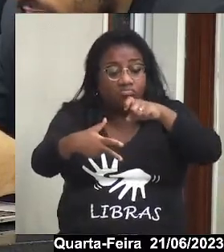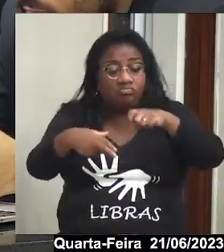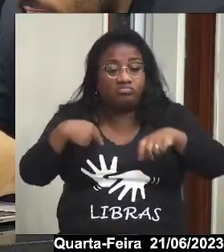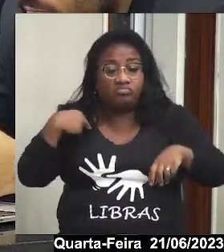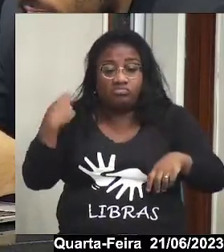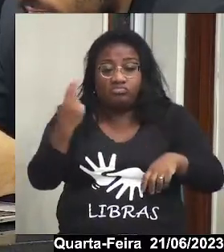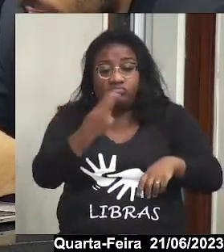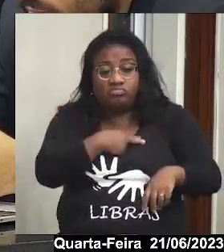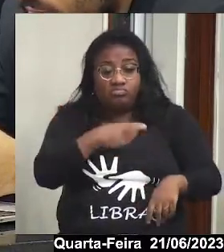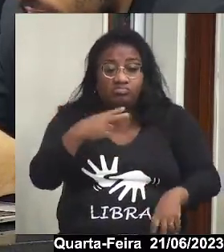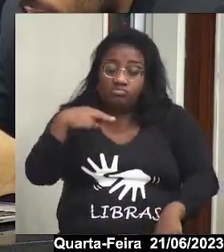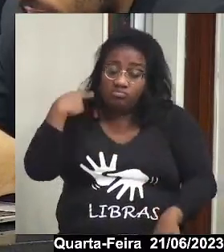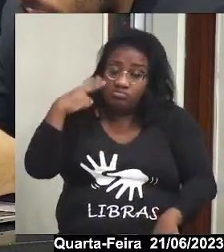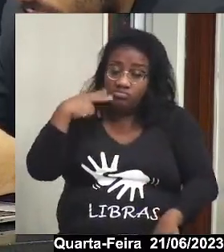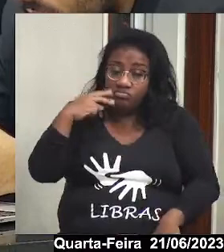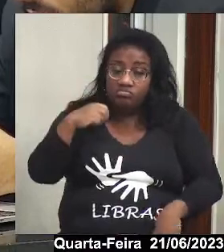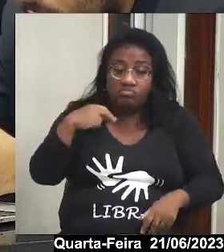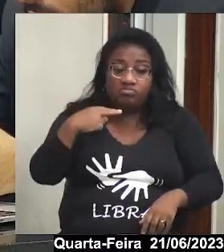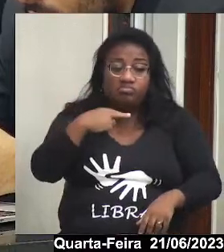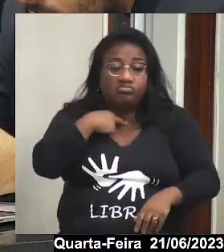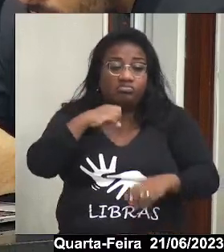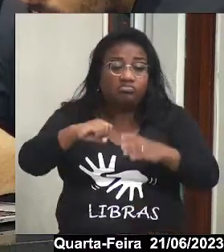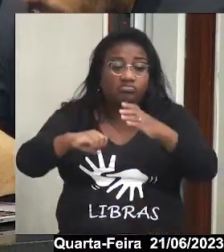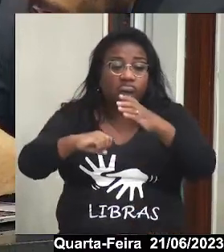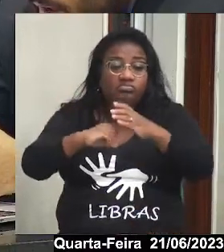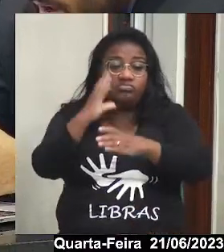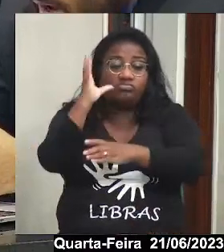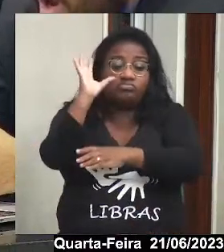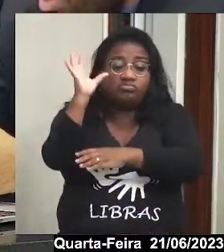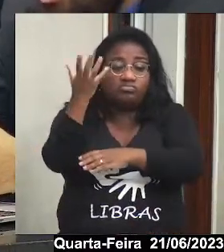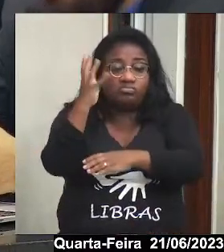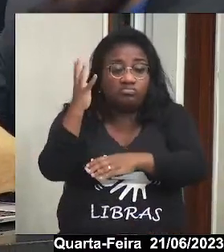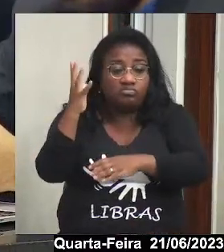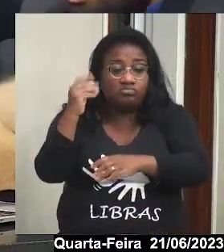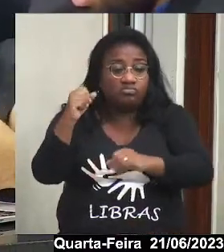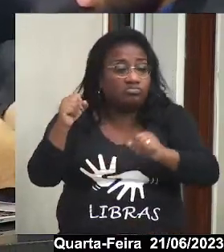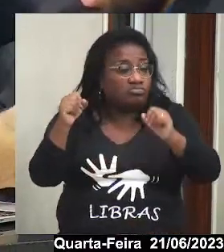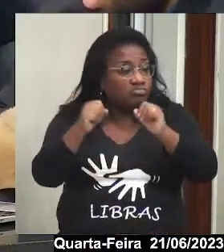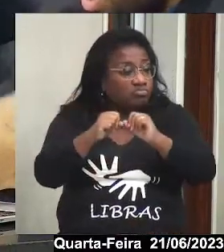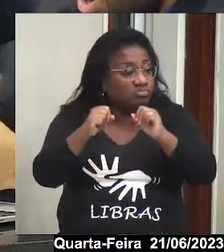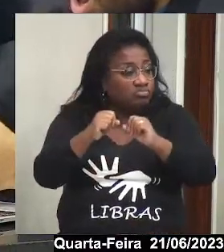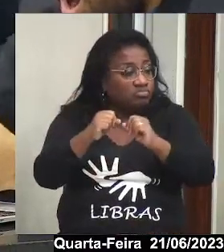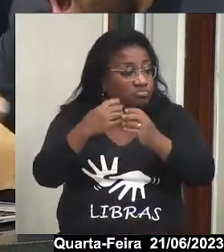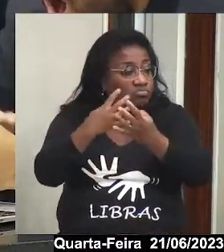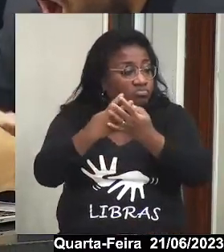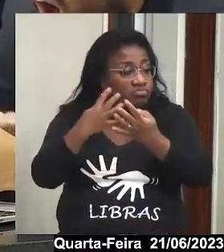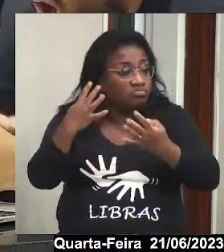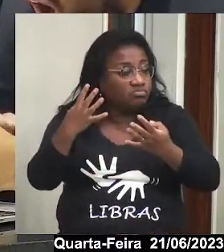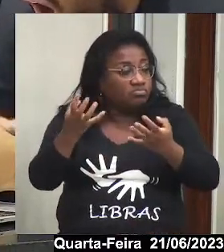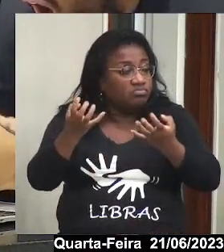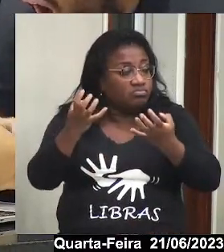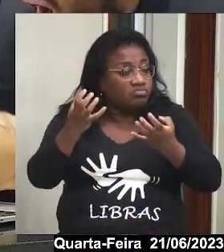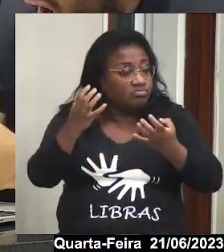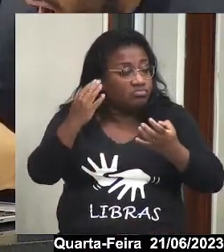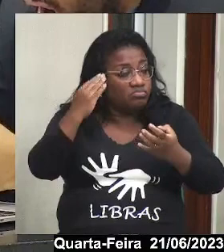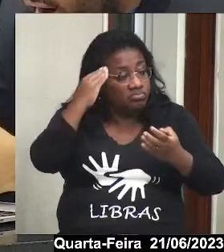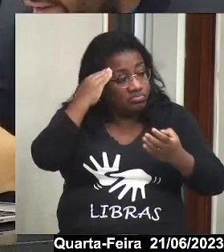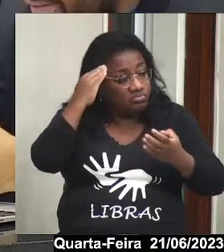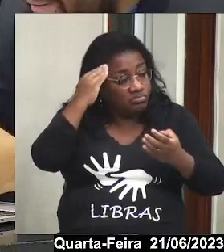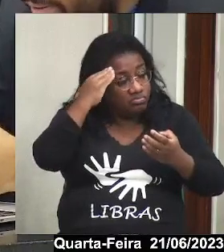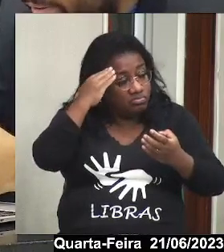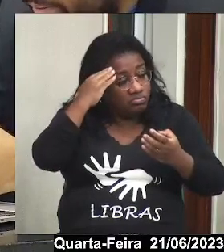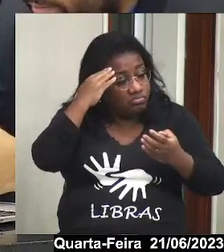gente, vereadores, não podemos criar um projeto porque não faz parte da nossa grade aqui. Eu quero que vocês entendam